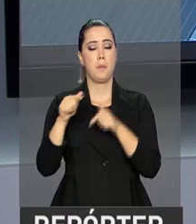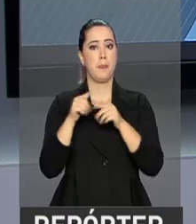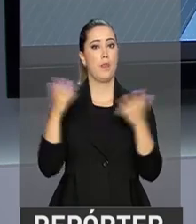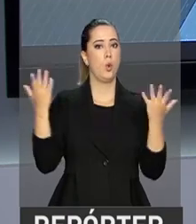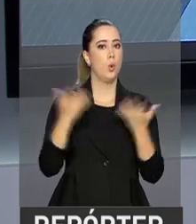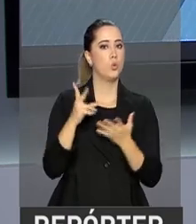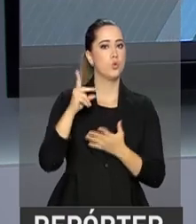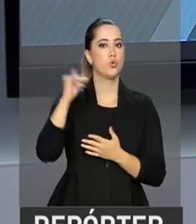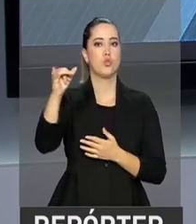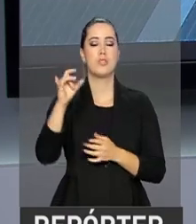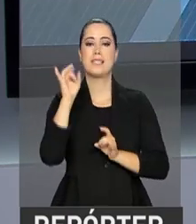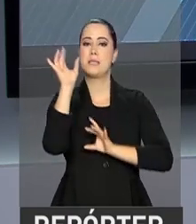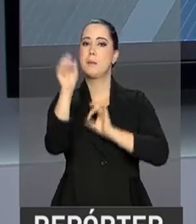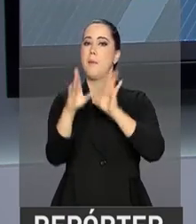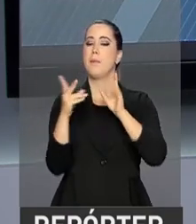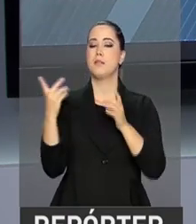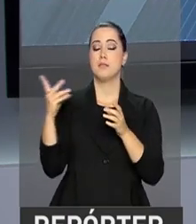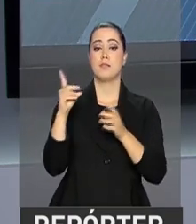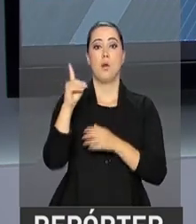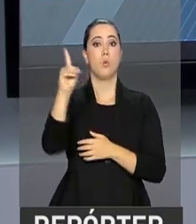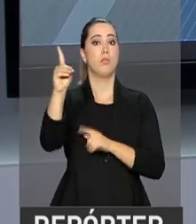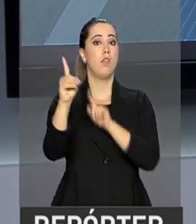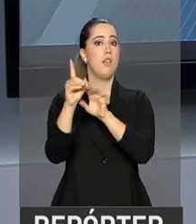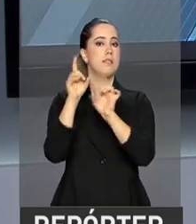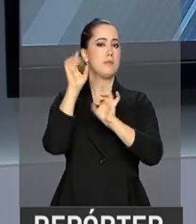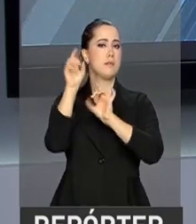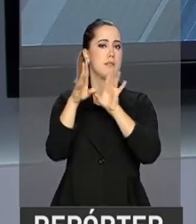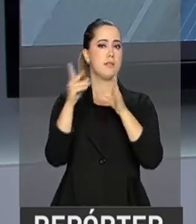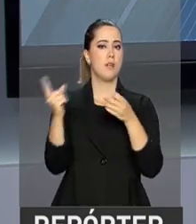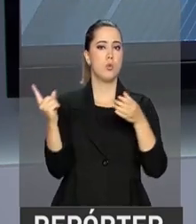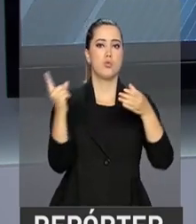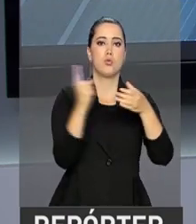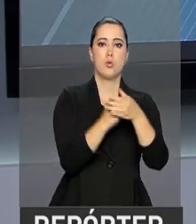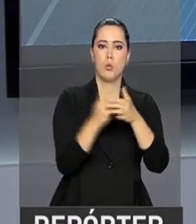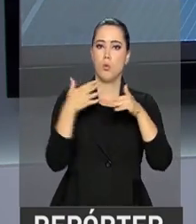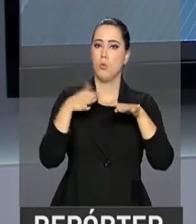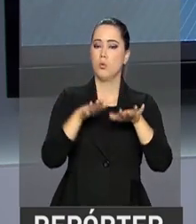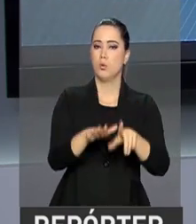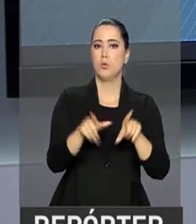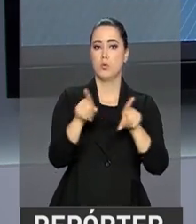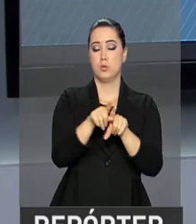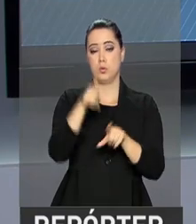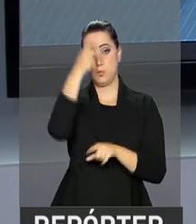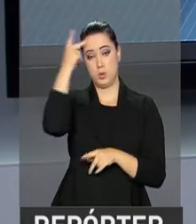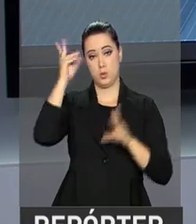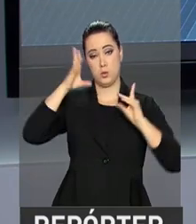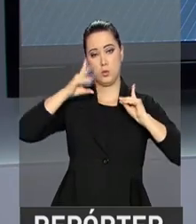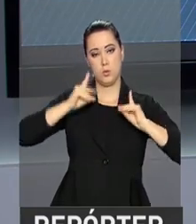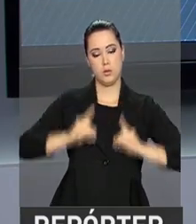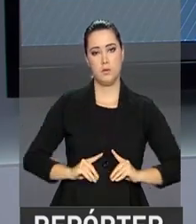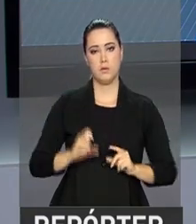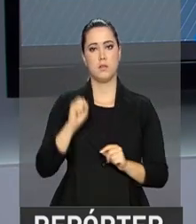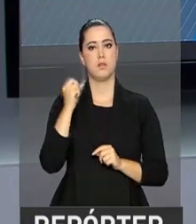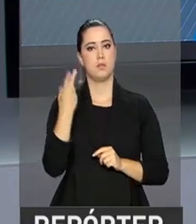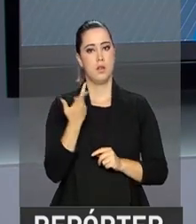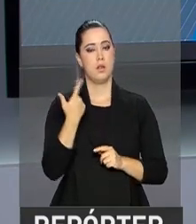D de inclusão social e profissional das pessoas com deficiência e dos reabilitados do INSS. Segundo o